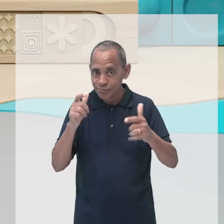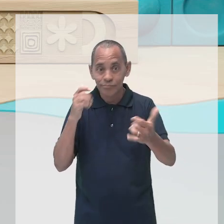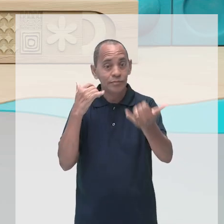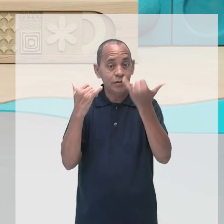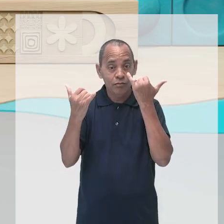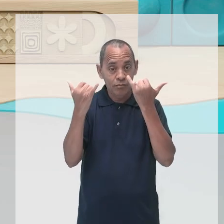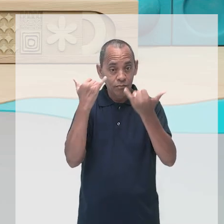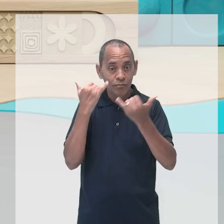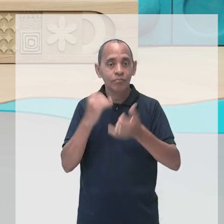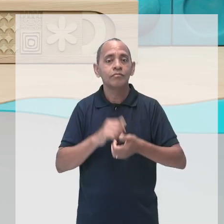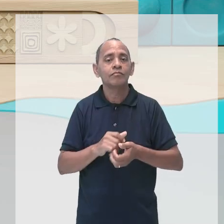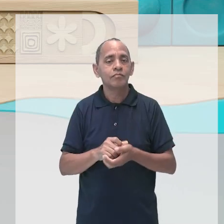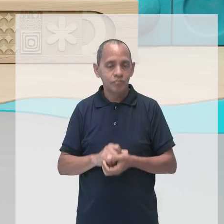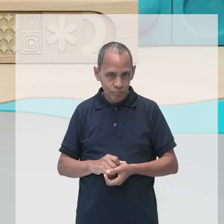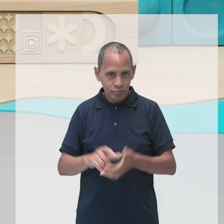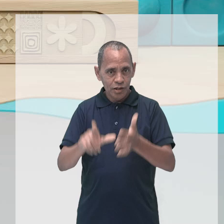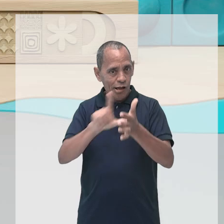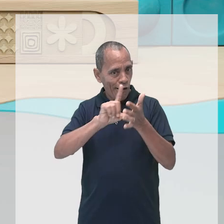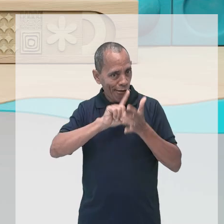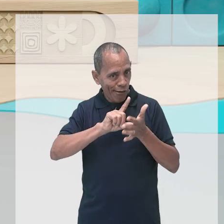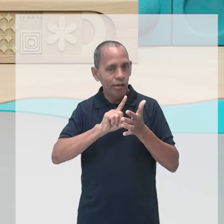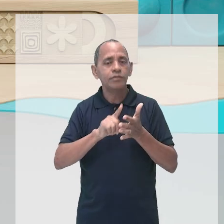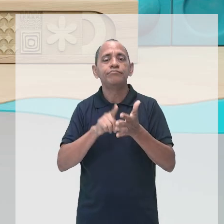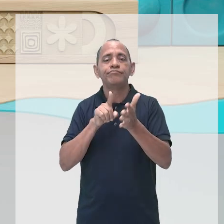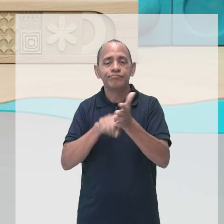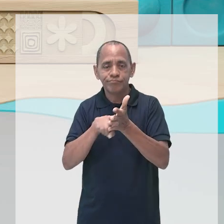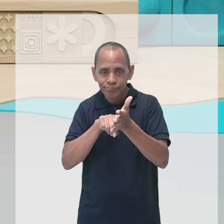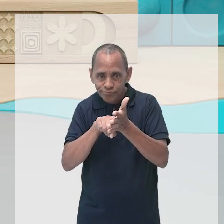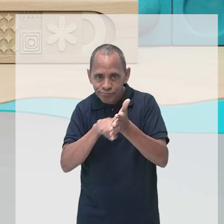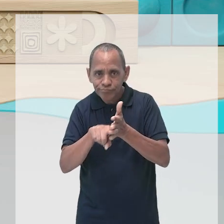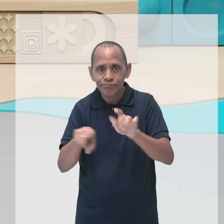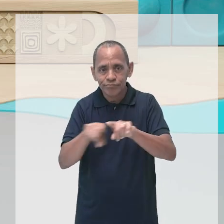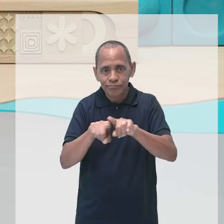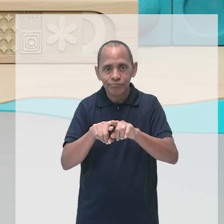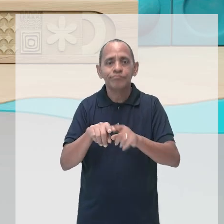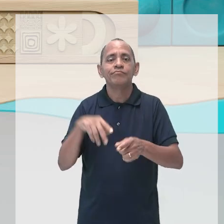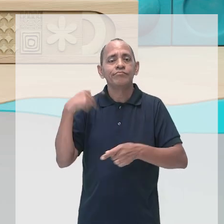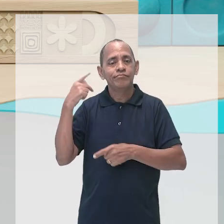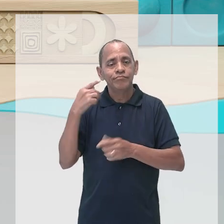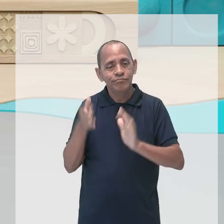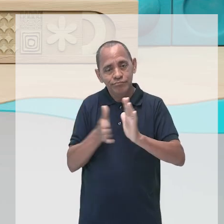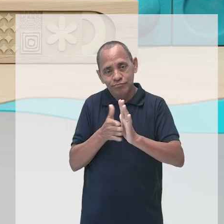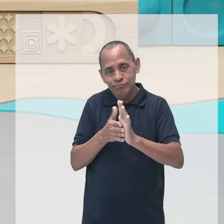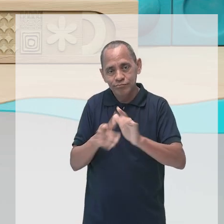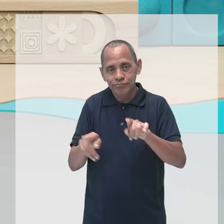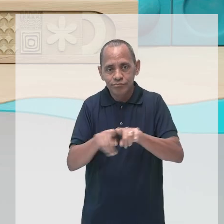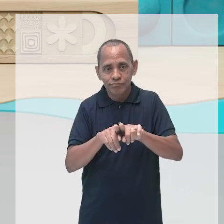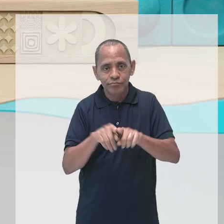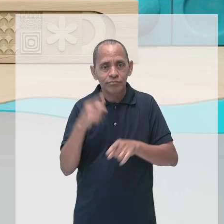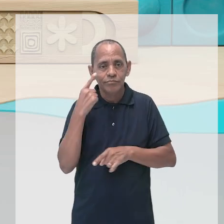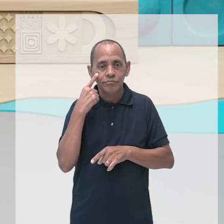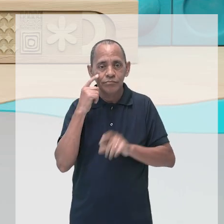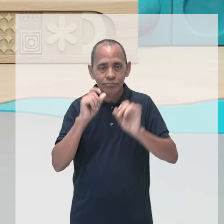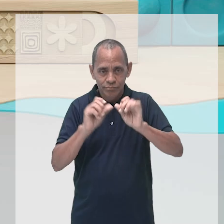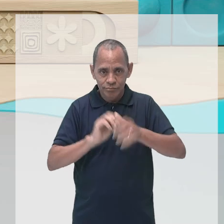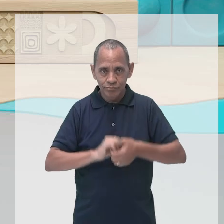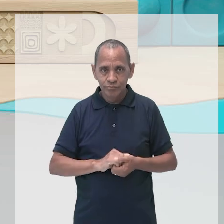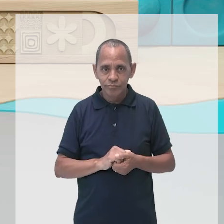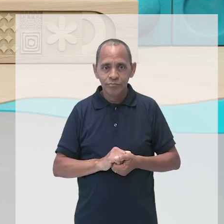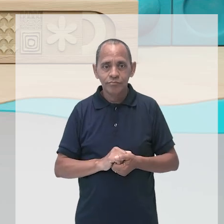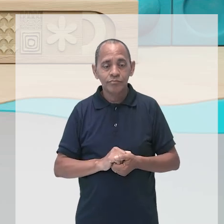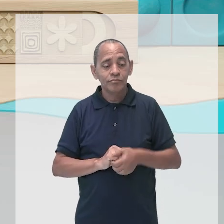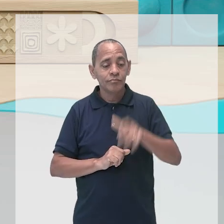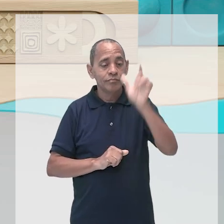antecedem os problemas e nos possíveis desdobramentos das políticas propostas. Então, observem que ele